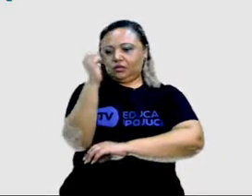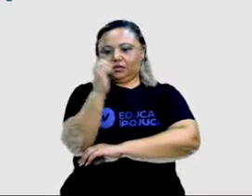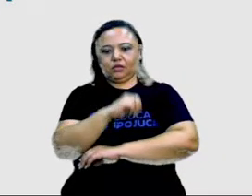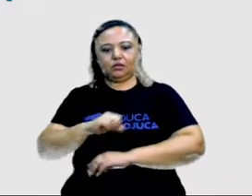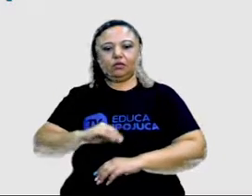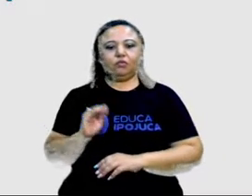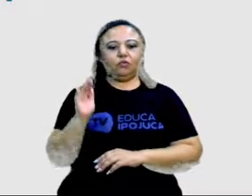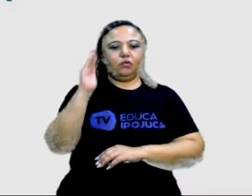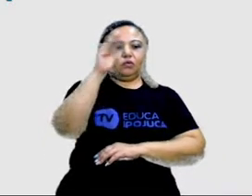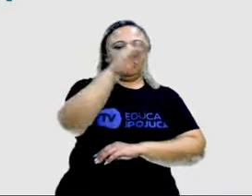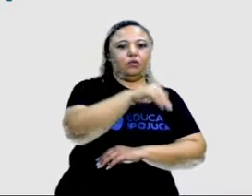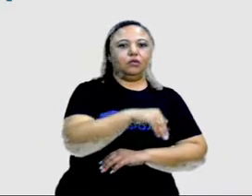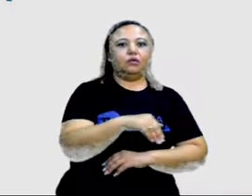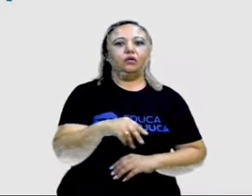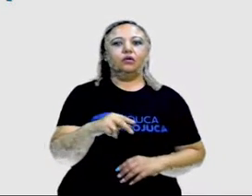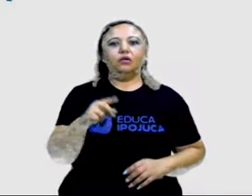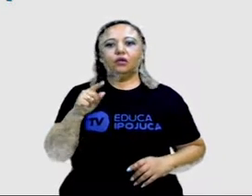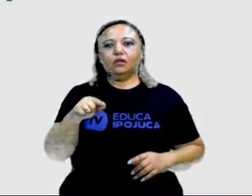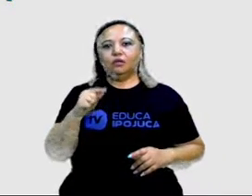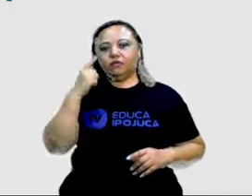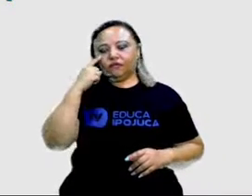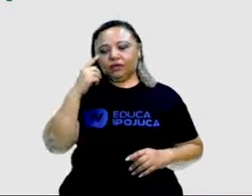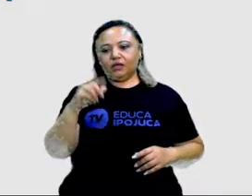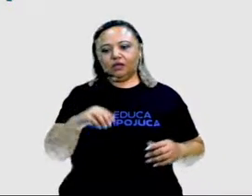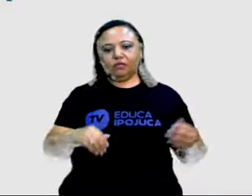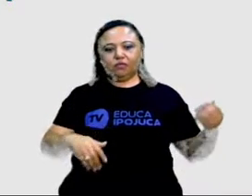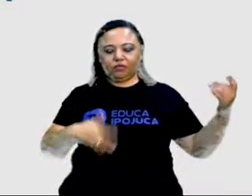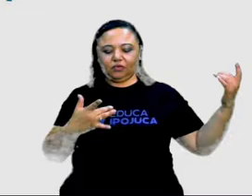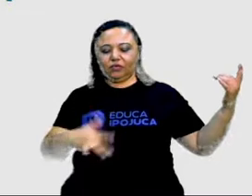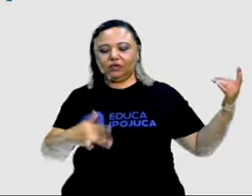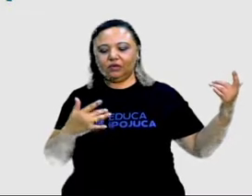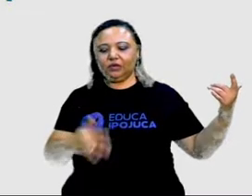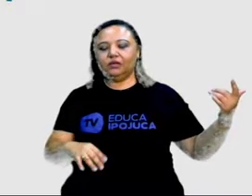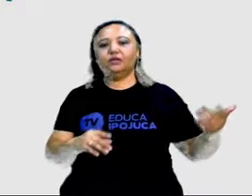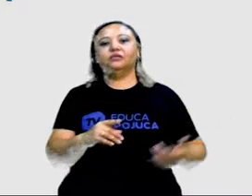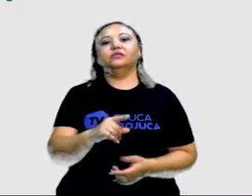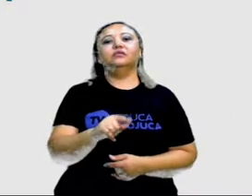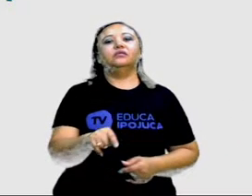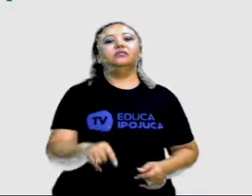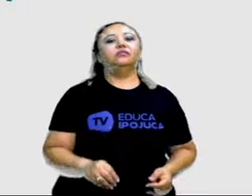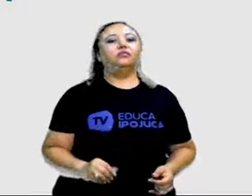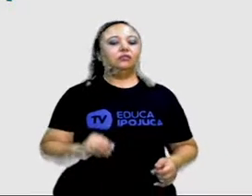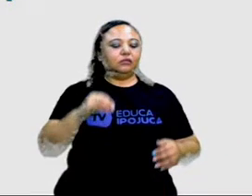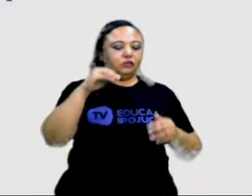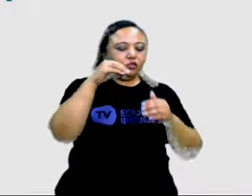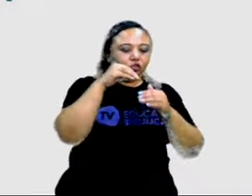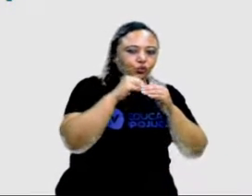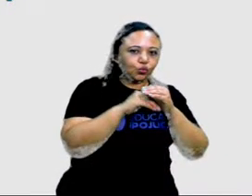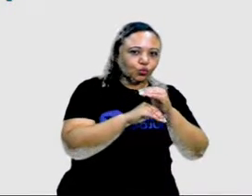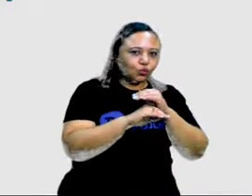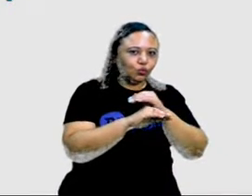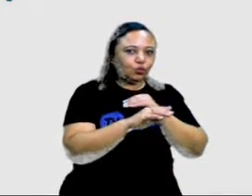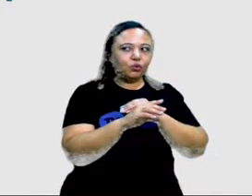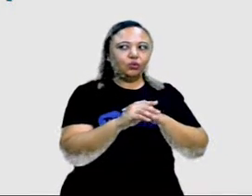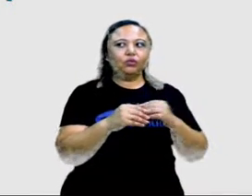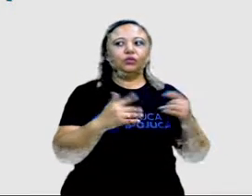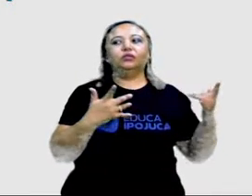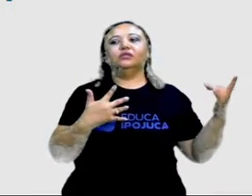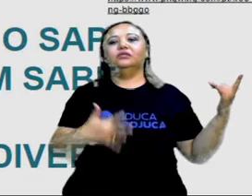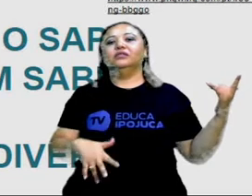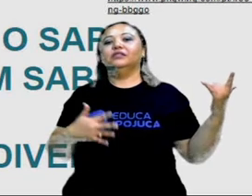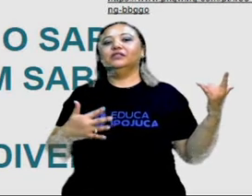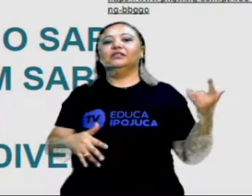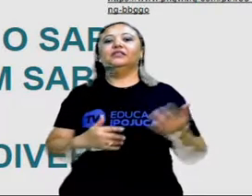urubu e vendo a viola dele em cima da cama, resolveu esconder-se dentro dela.